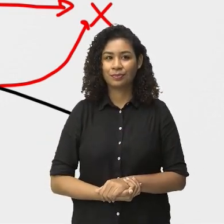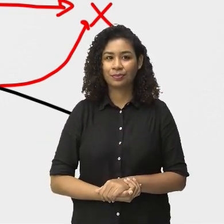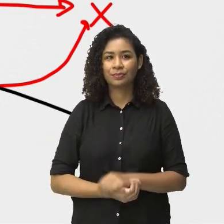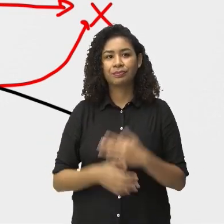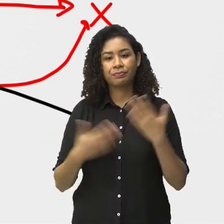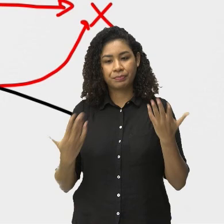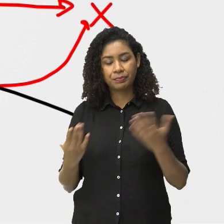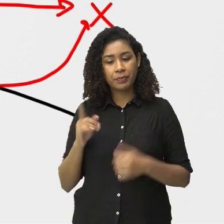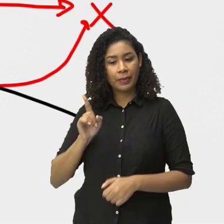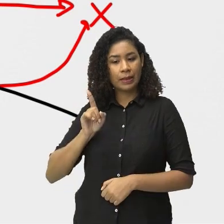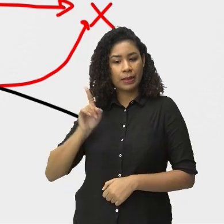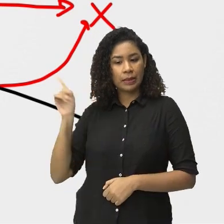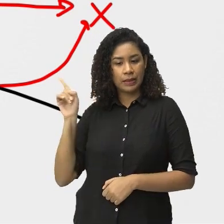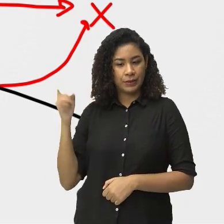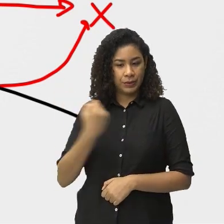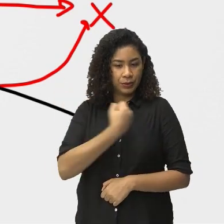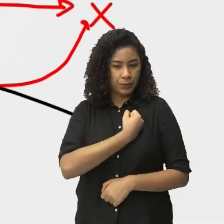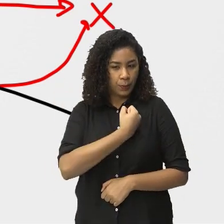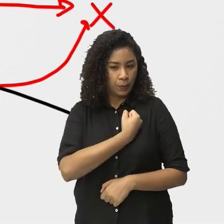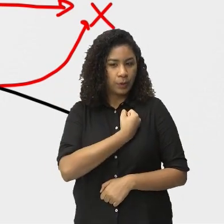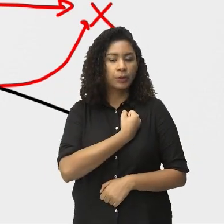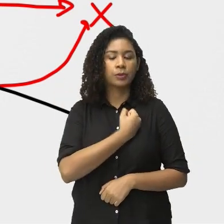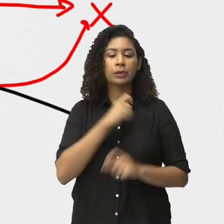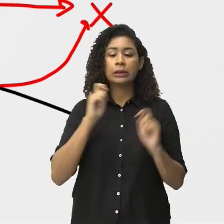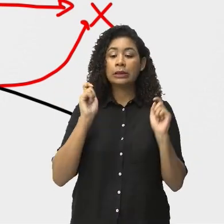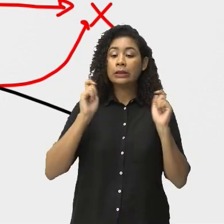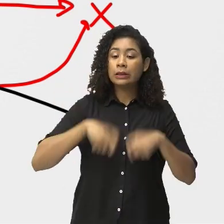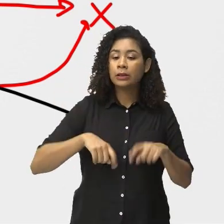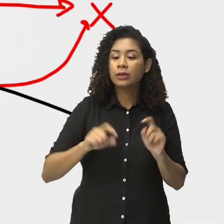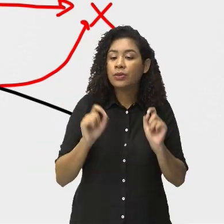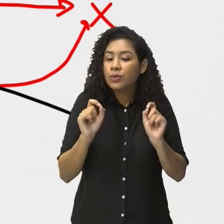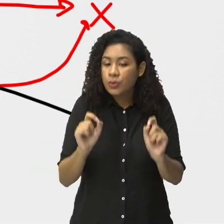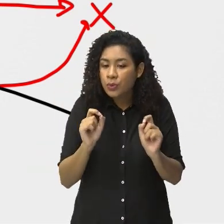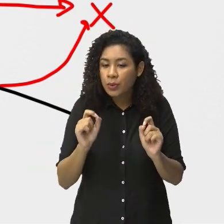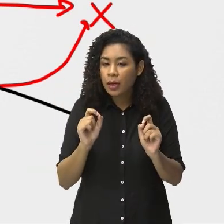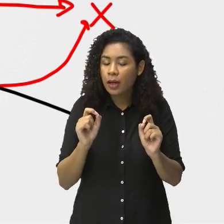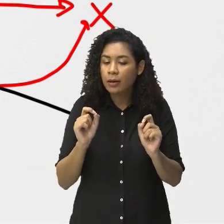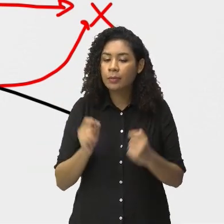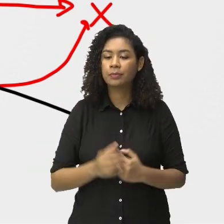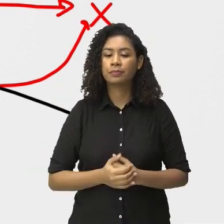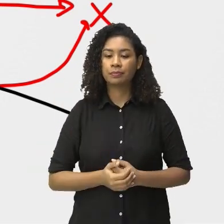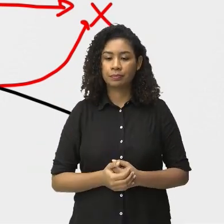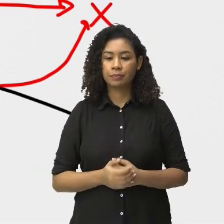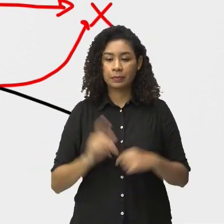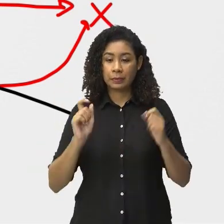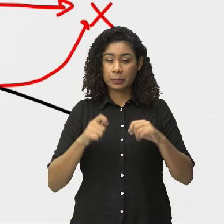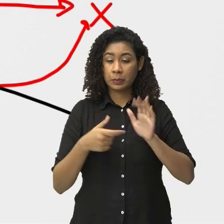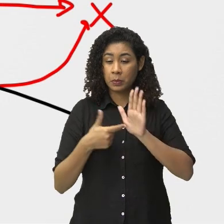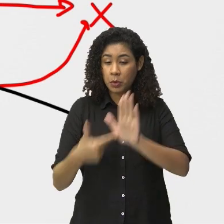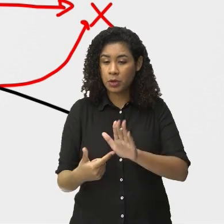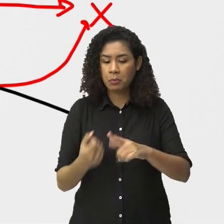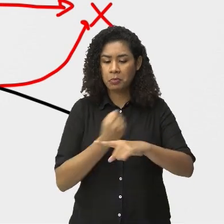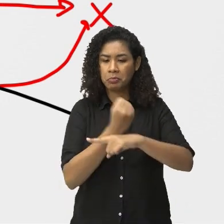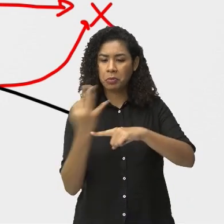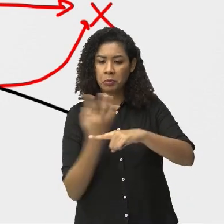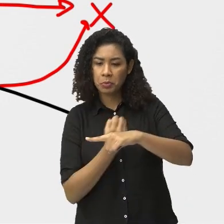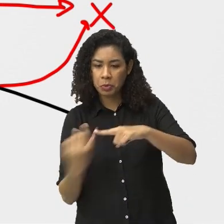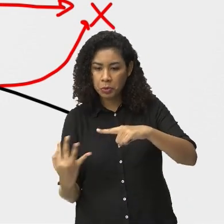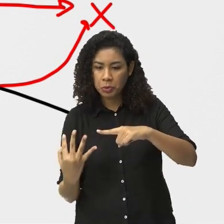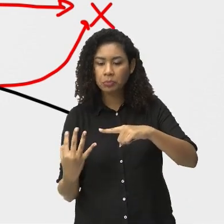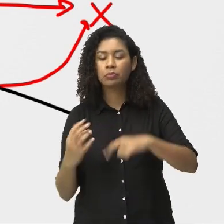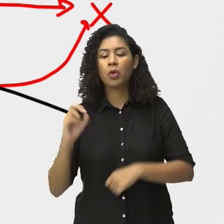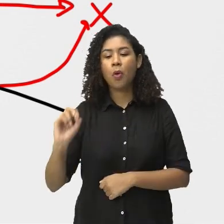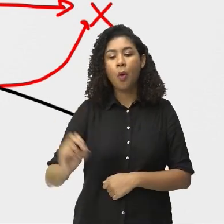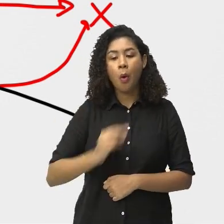pode ser, ele pode se apresentar como uma fração, pode ser